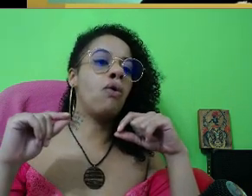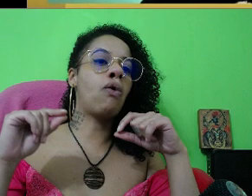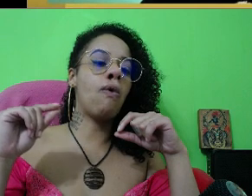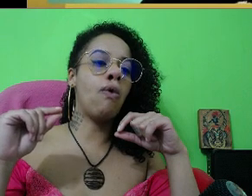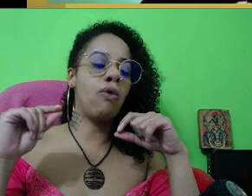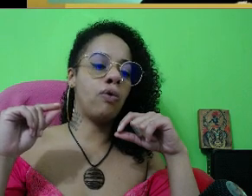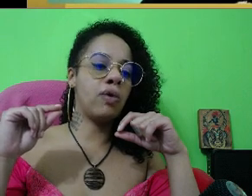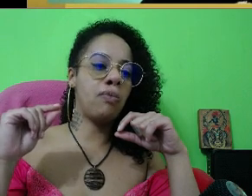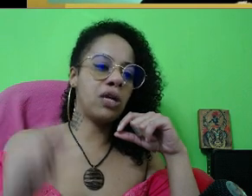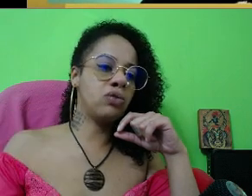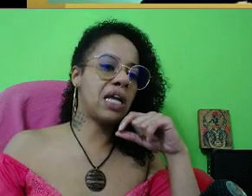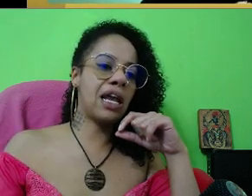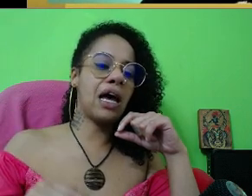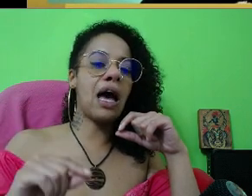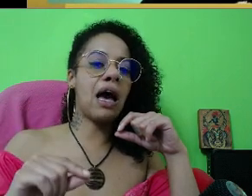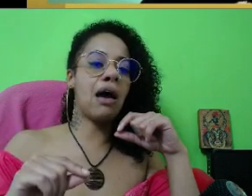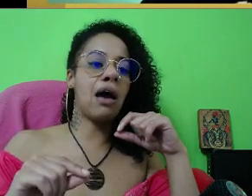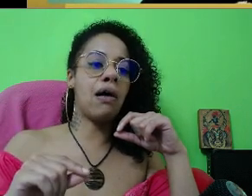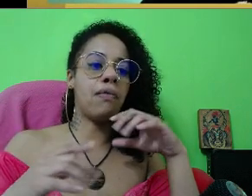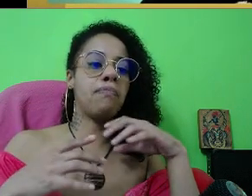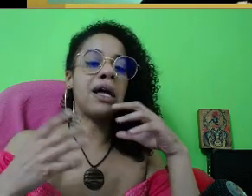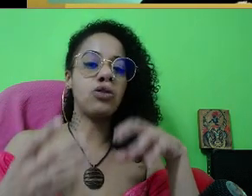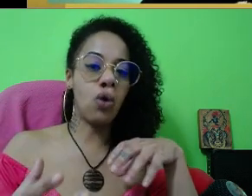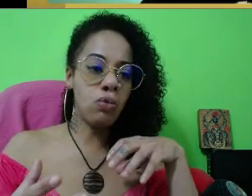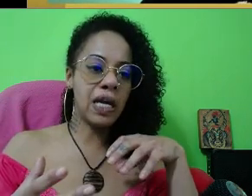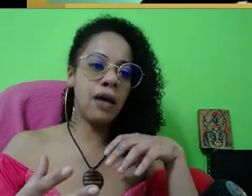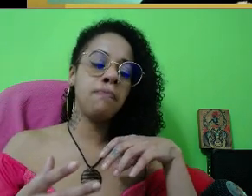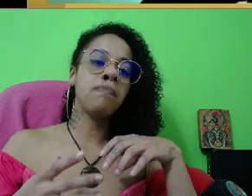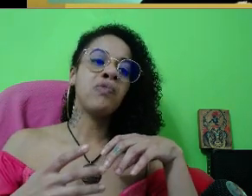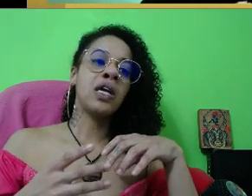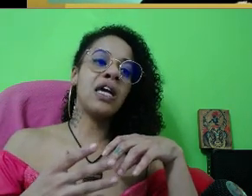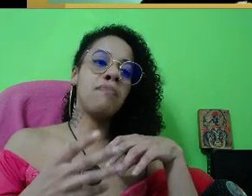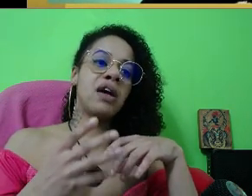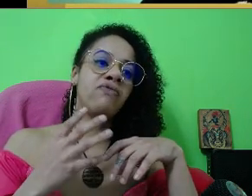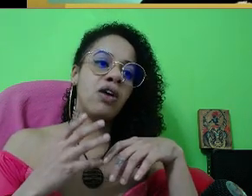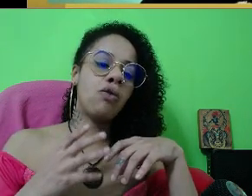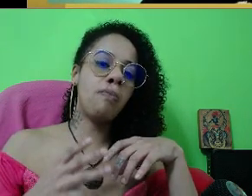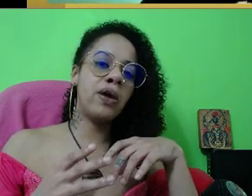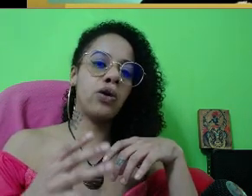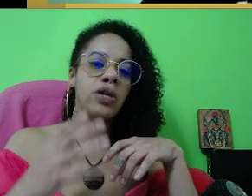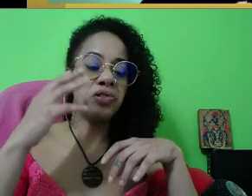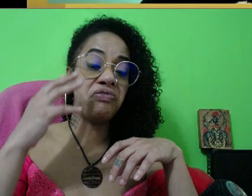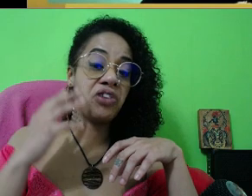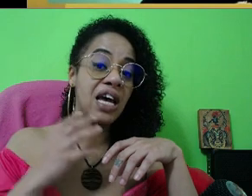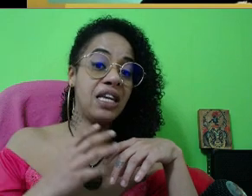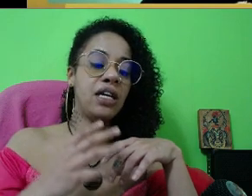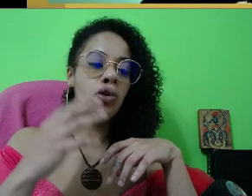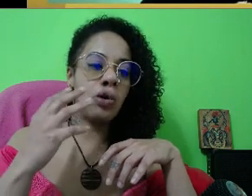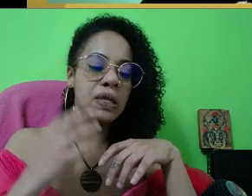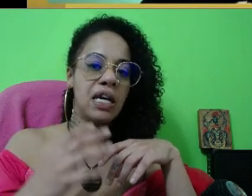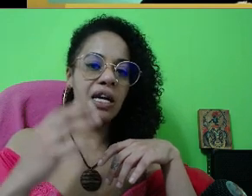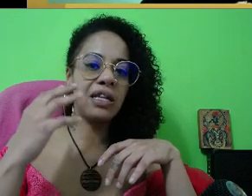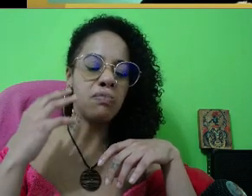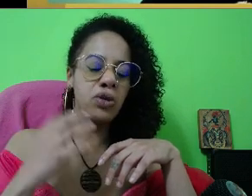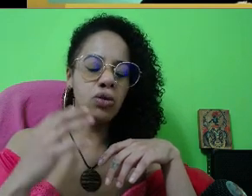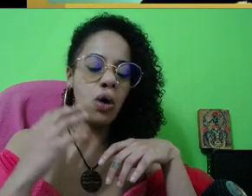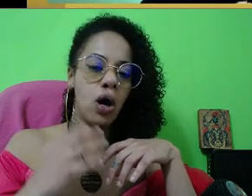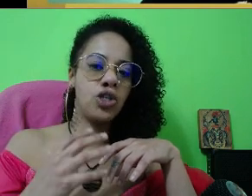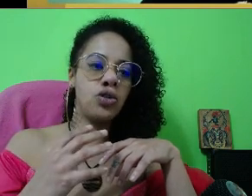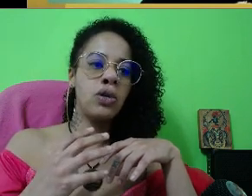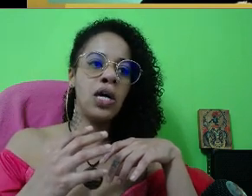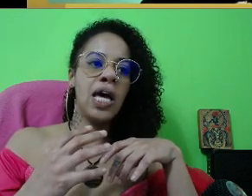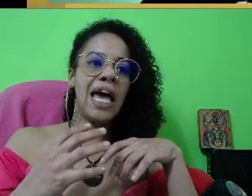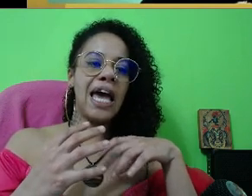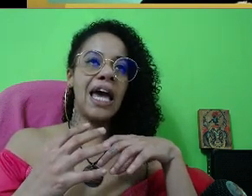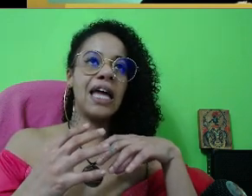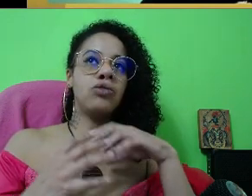ou com o namorado dela a matou né E a minha avó acompanhou isso foi ali que eu comecei a ter muito